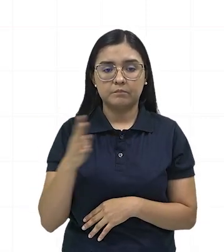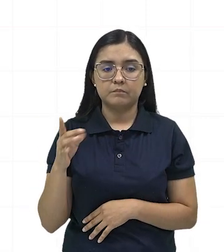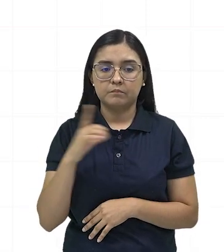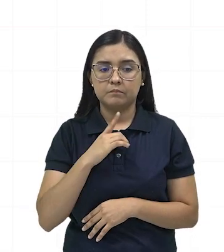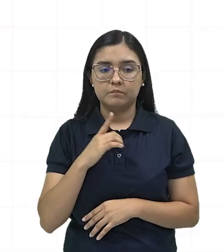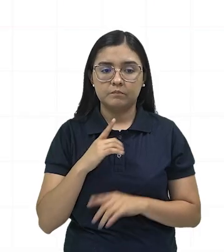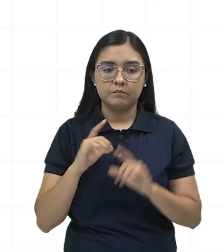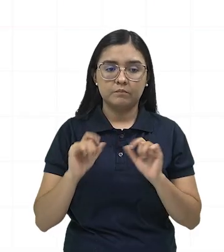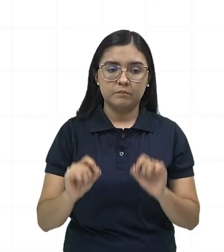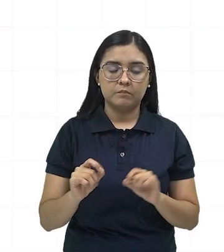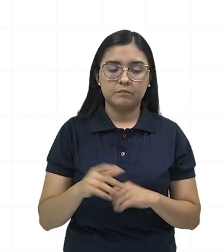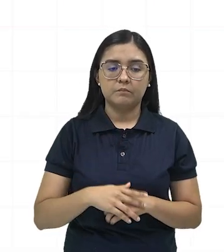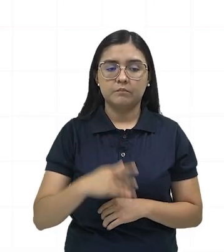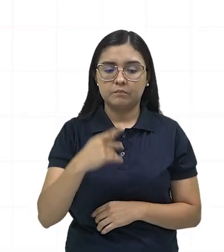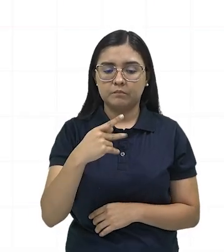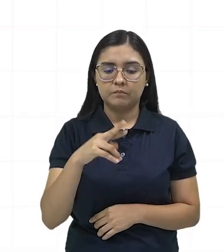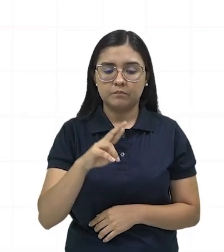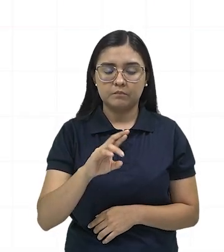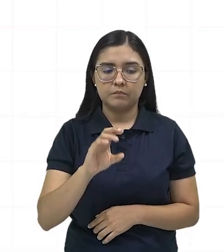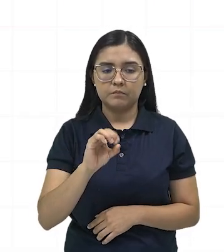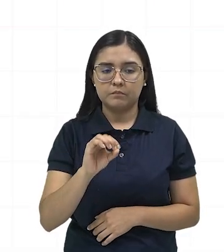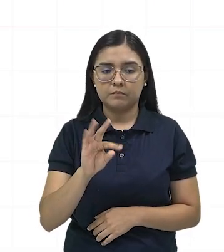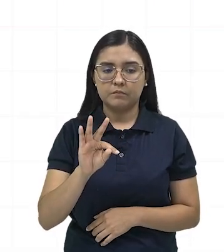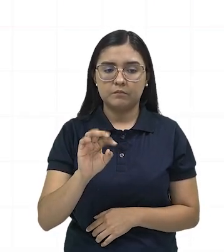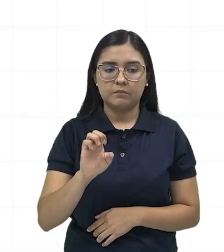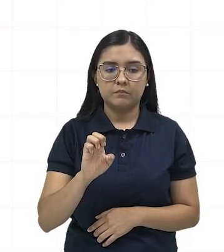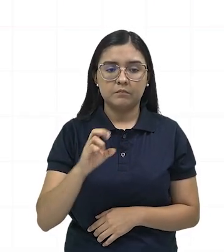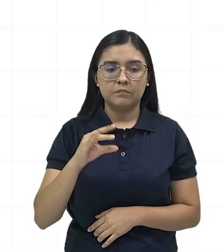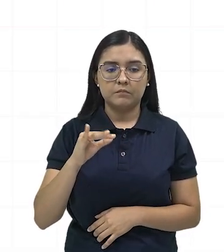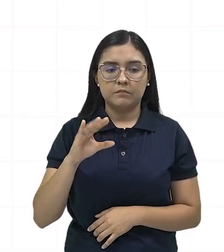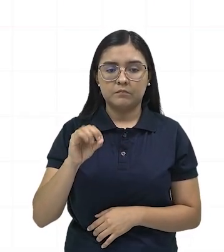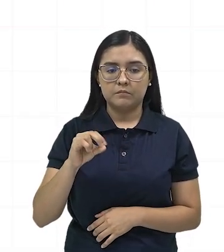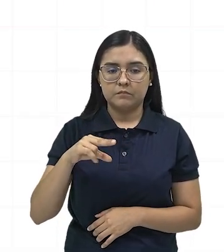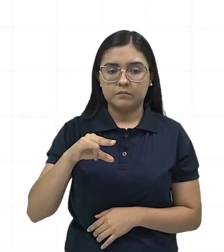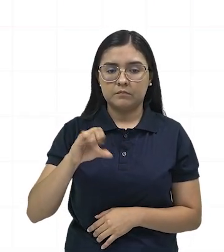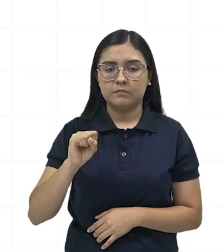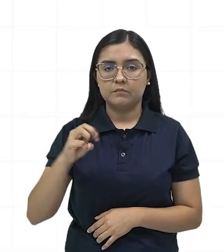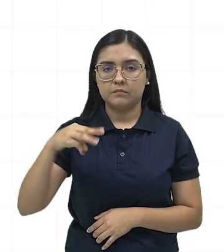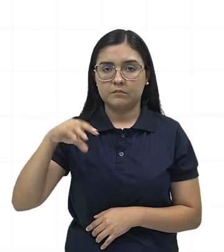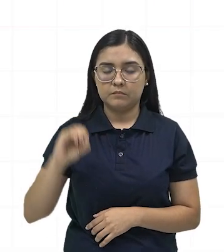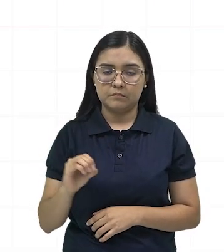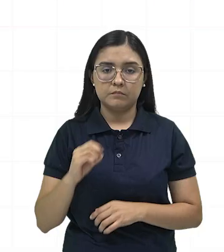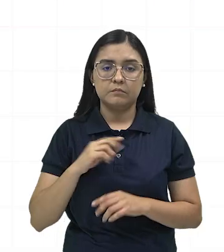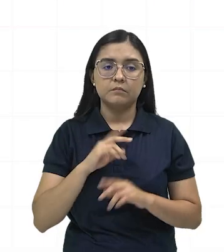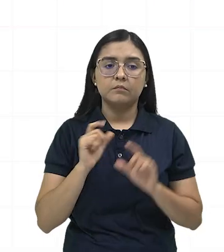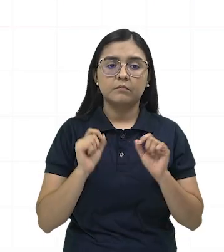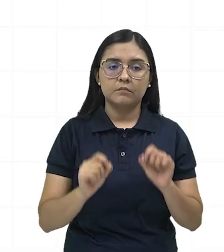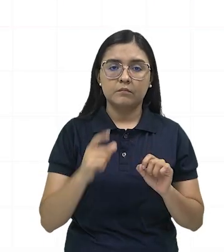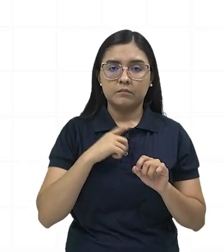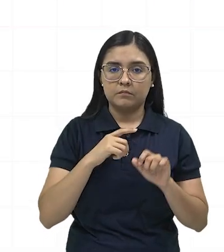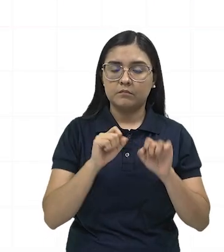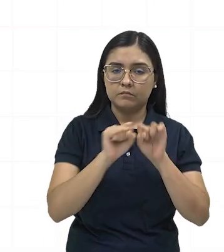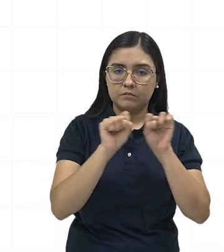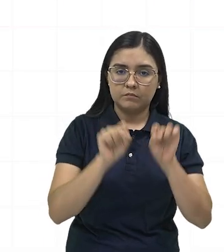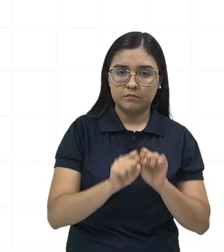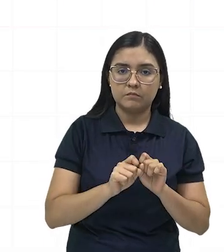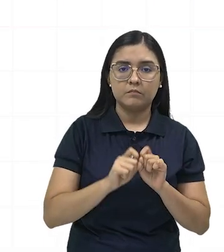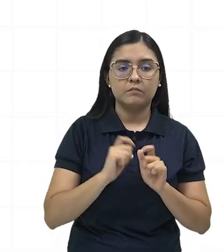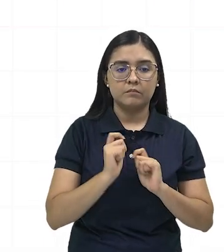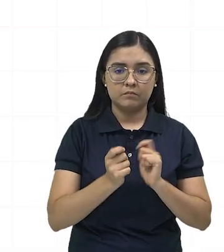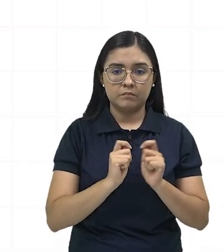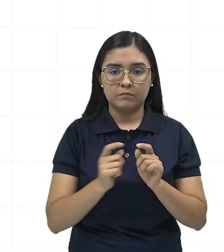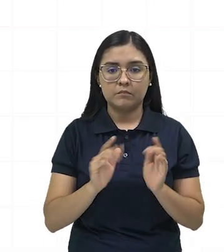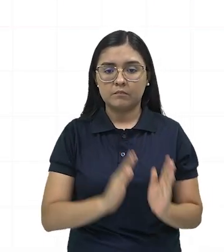o protecionismo, né, referente aí ao mercantilismo, contra o livre comércio.